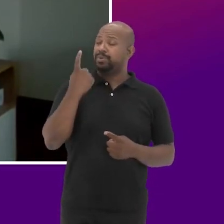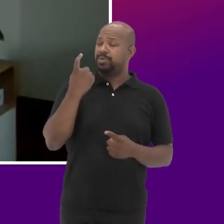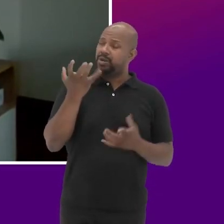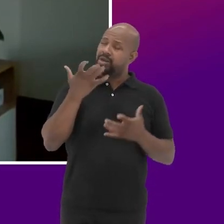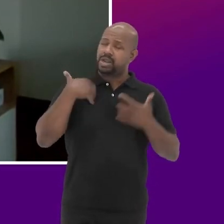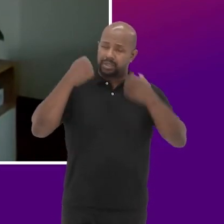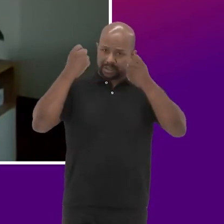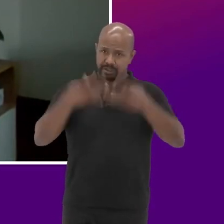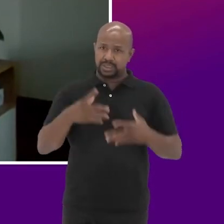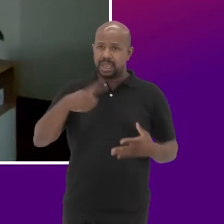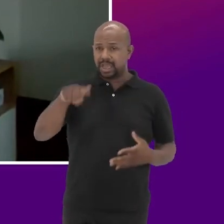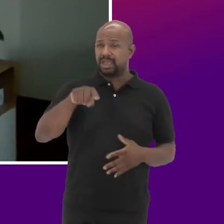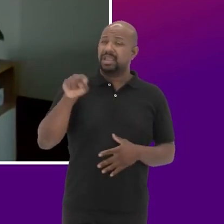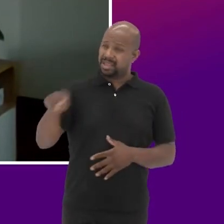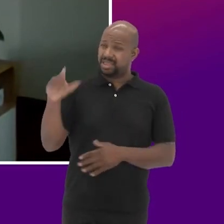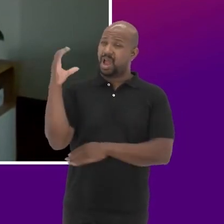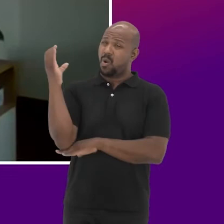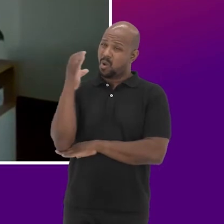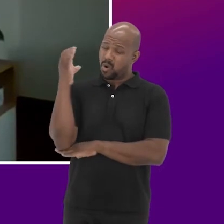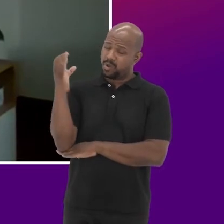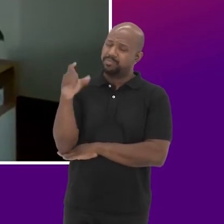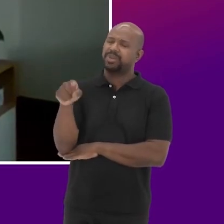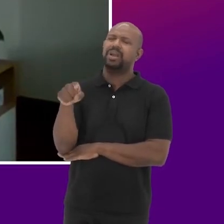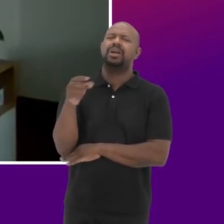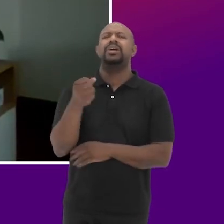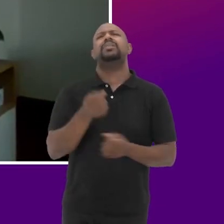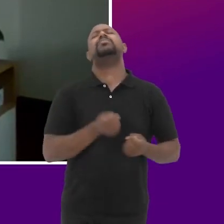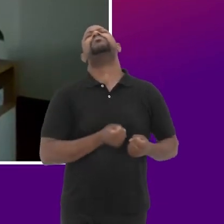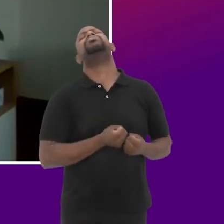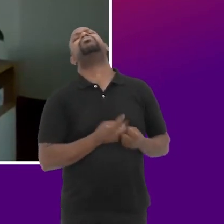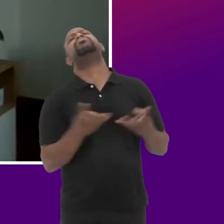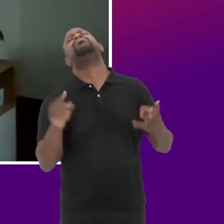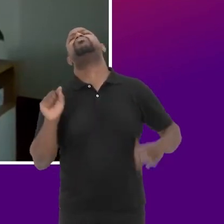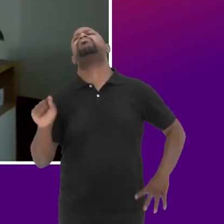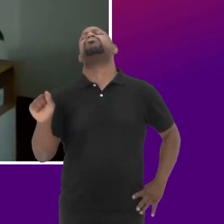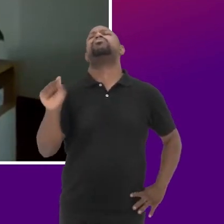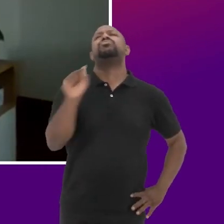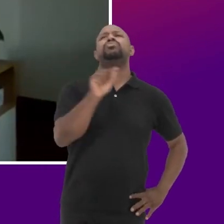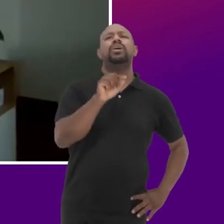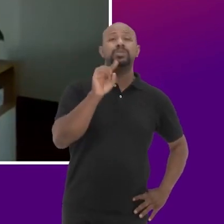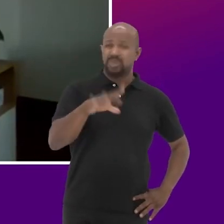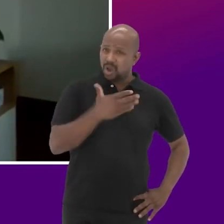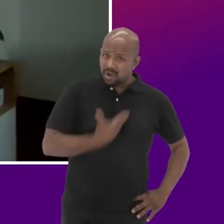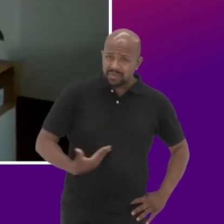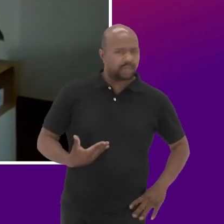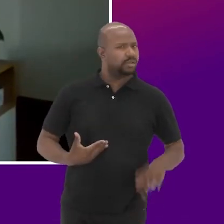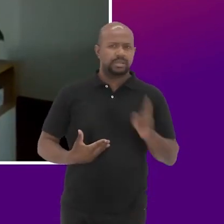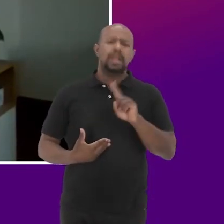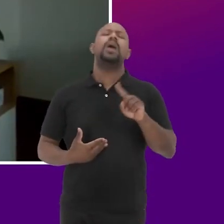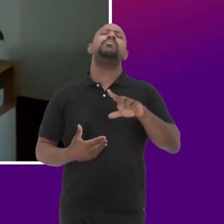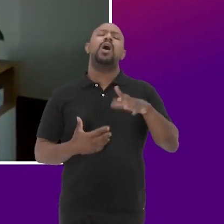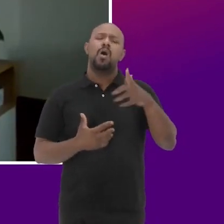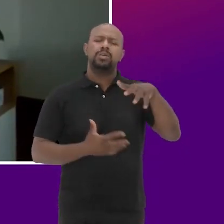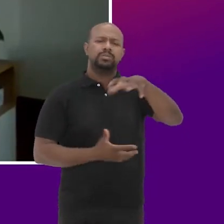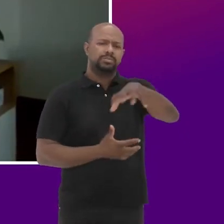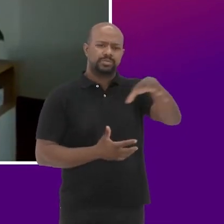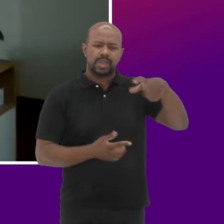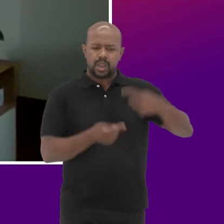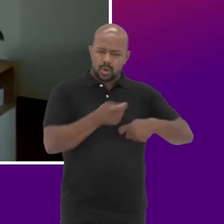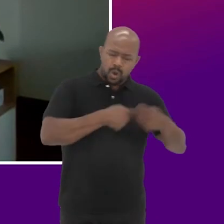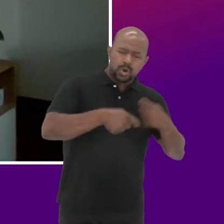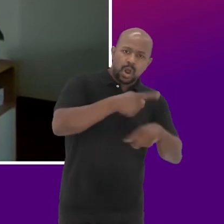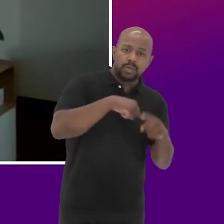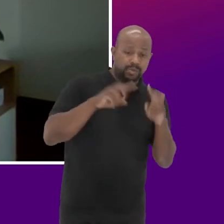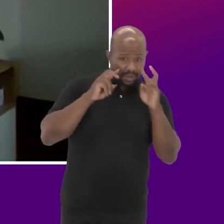coisa que eu gostaria de dizer é que na Colômbia, diversos setores, não apenas o governo, mas também setores